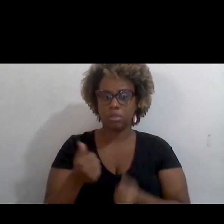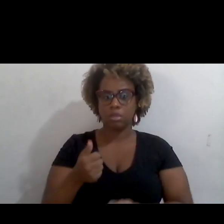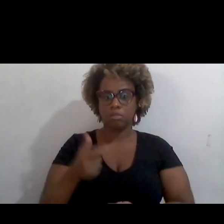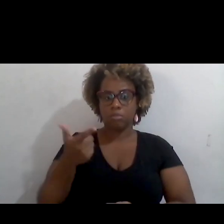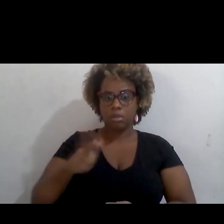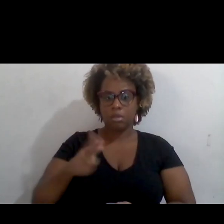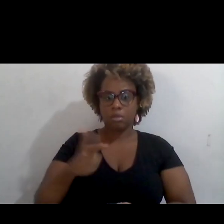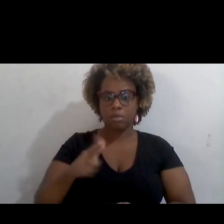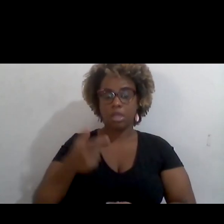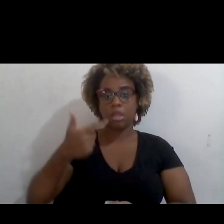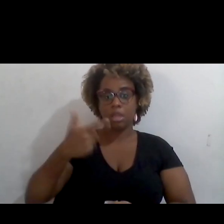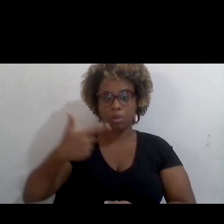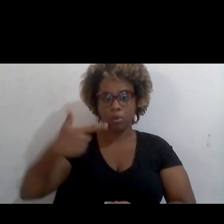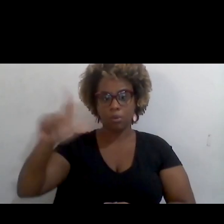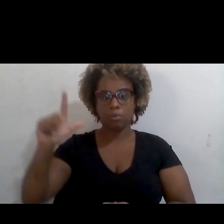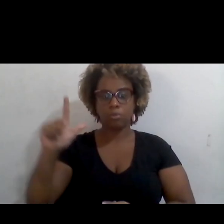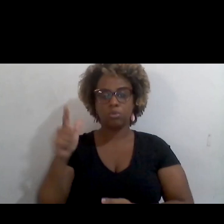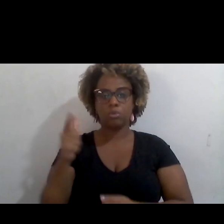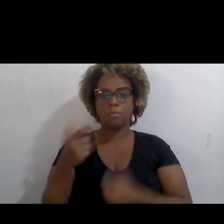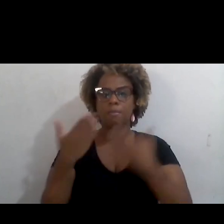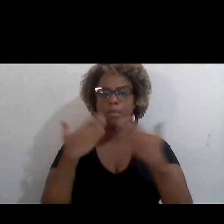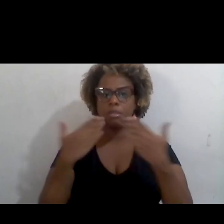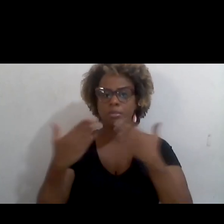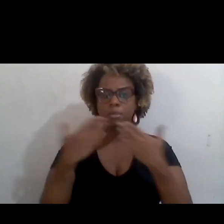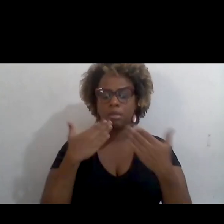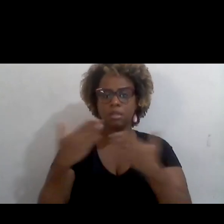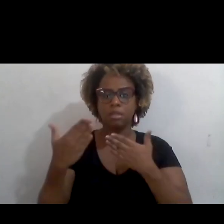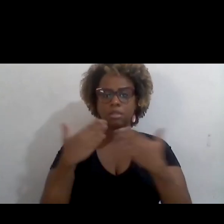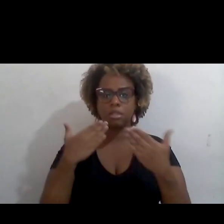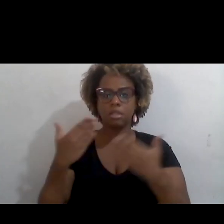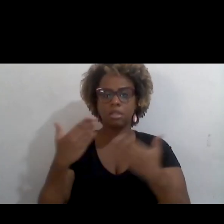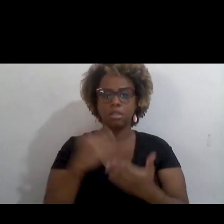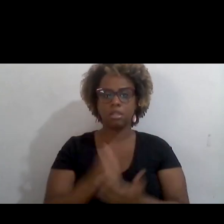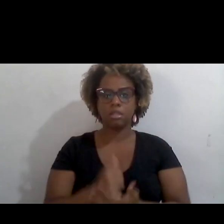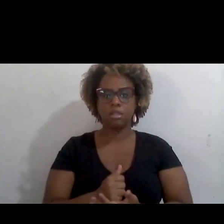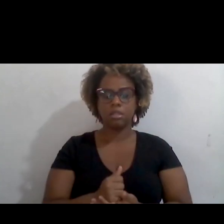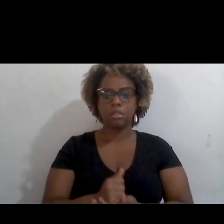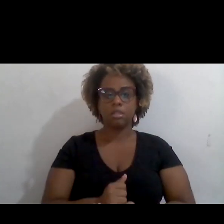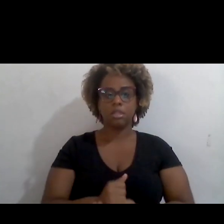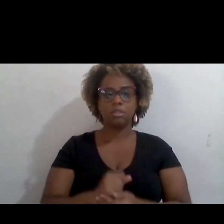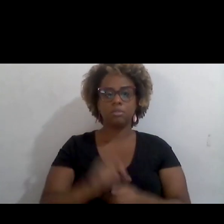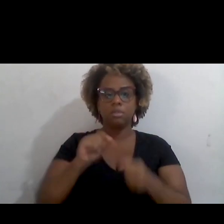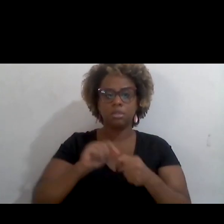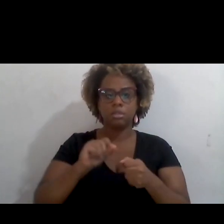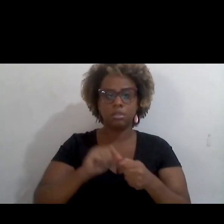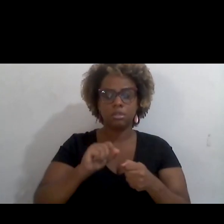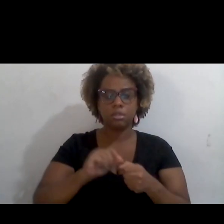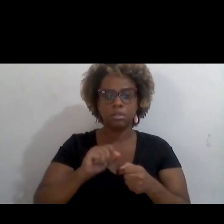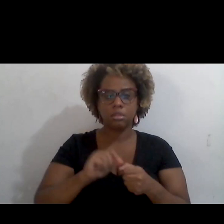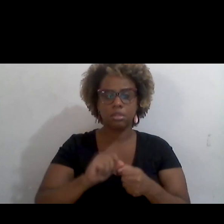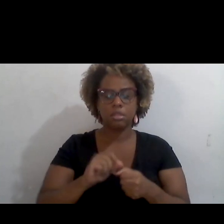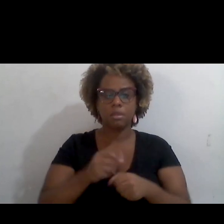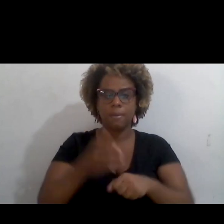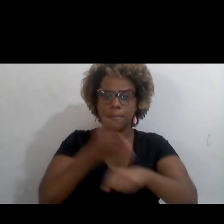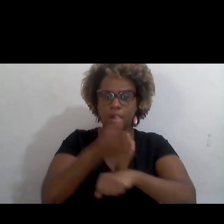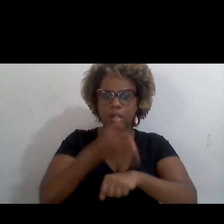fórum, houve um fórum nacional reformulando o decreto e a instrução normativa do incentivo direto do governo federal, do qual eu pude